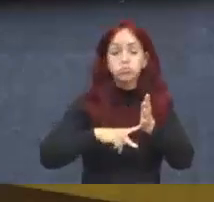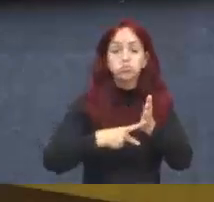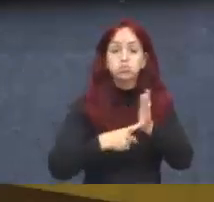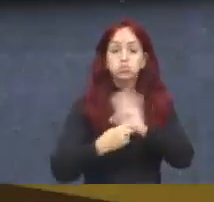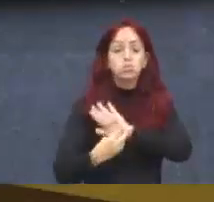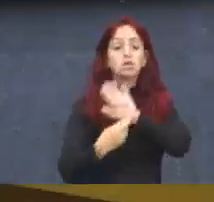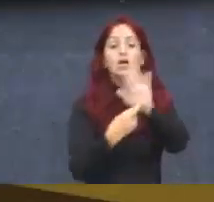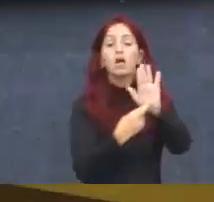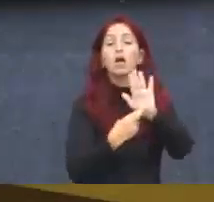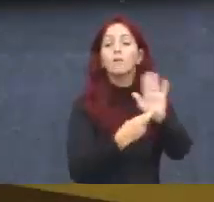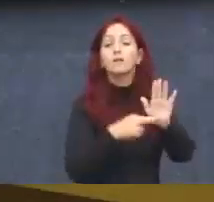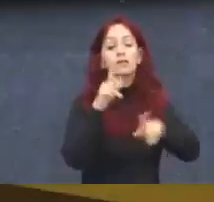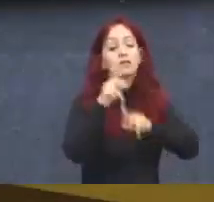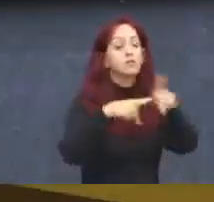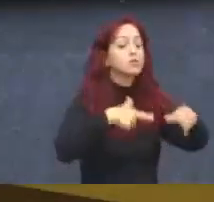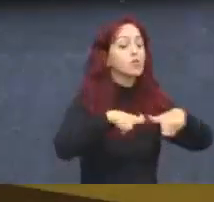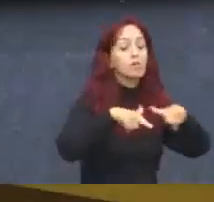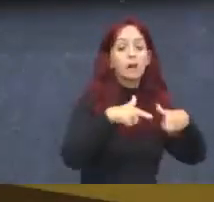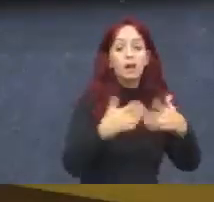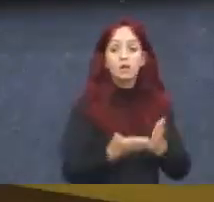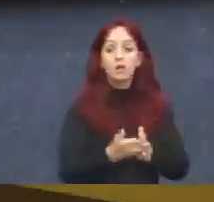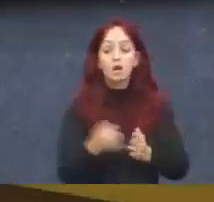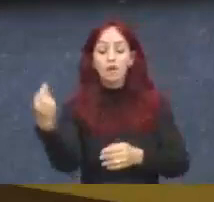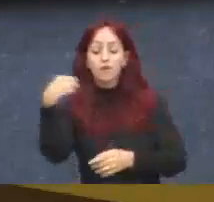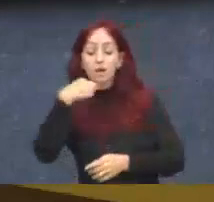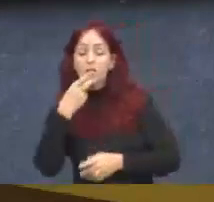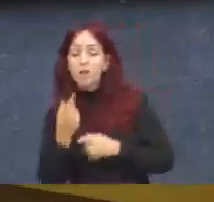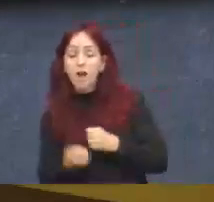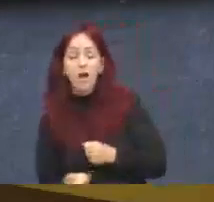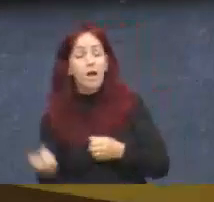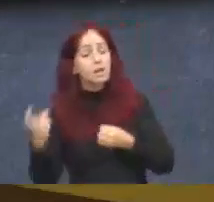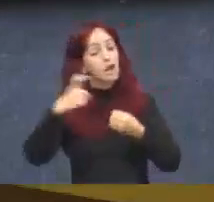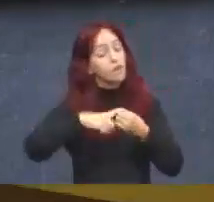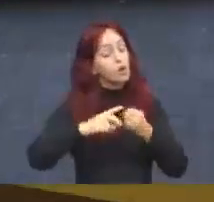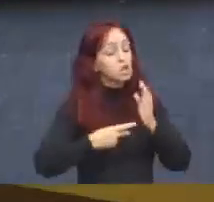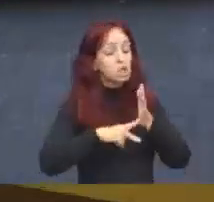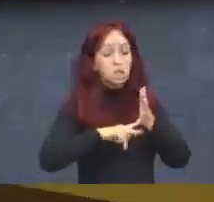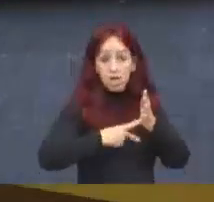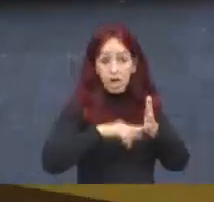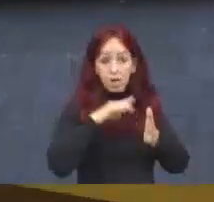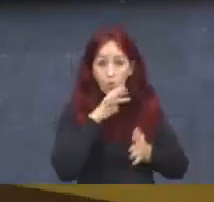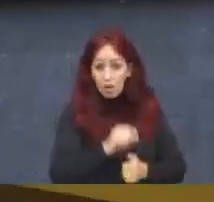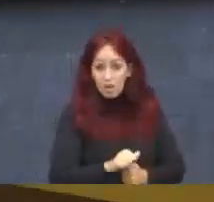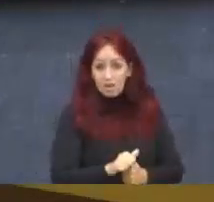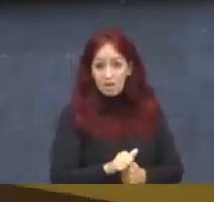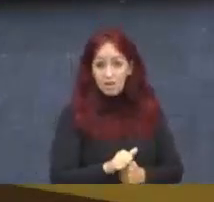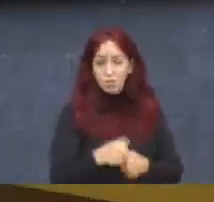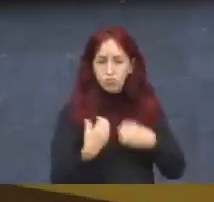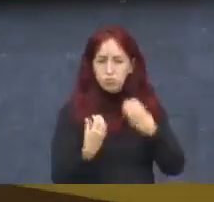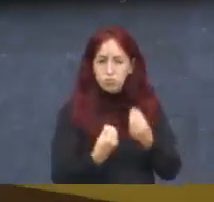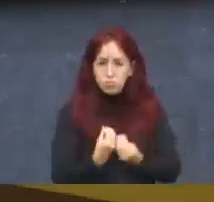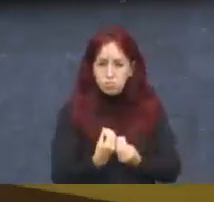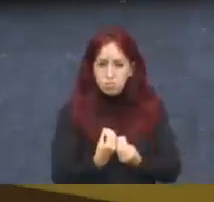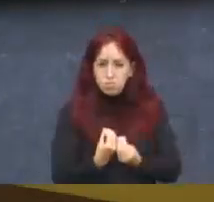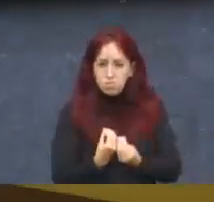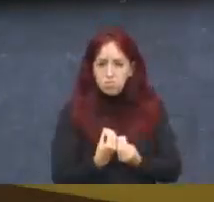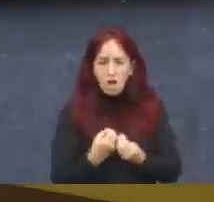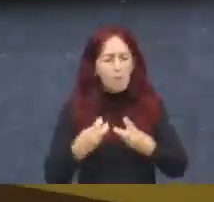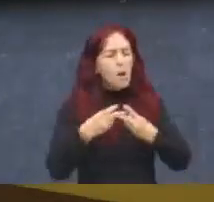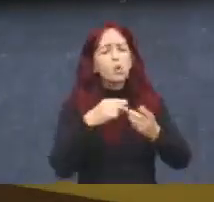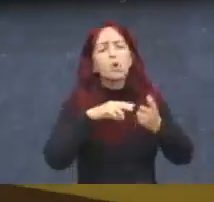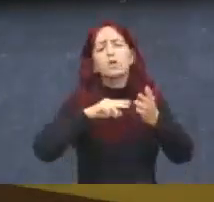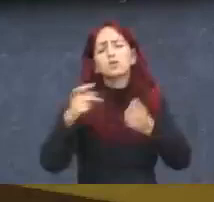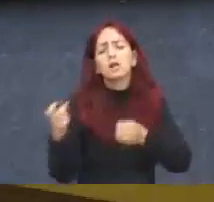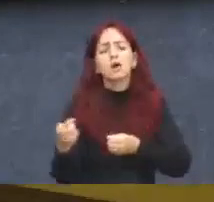e as trabalhadoras. Vem aqui falar que a volta dos sindicatos é uma coisa ruim. Uma coisa ruim é a volta